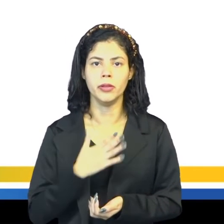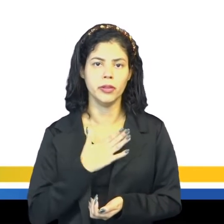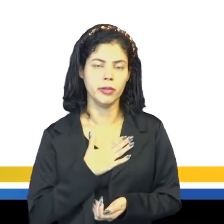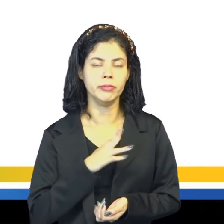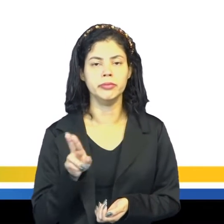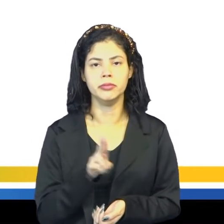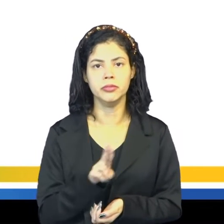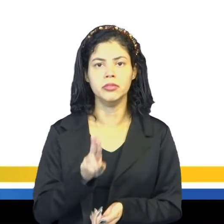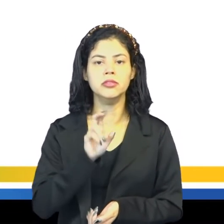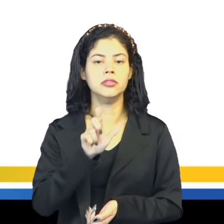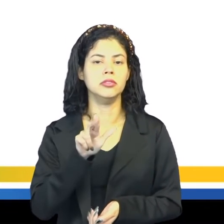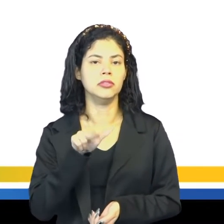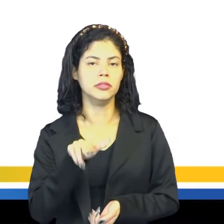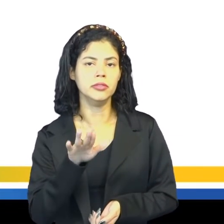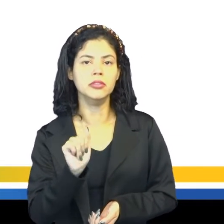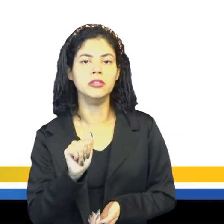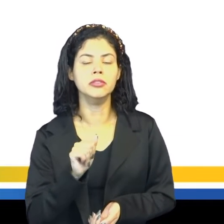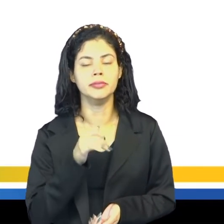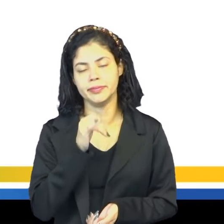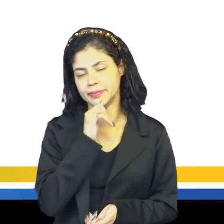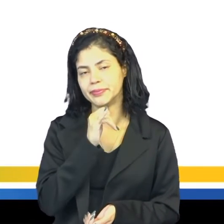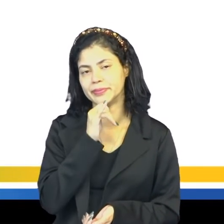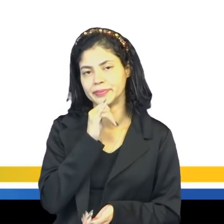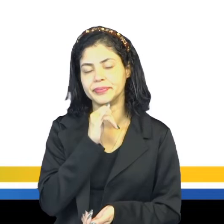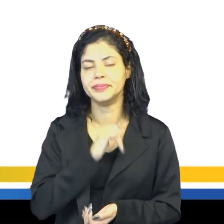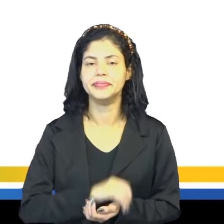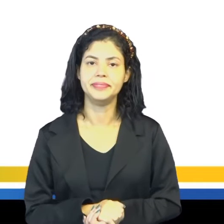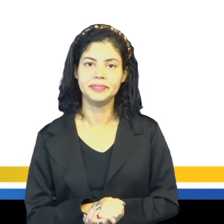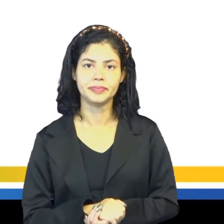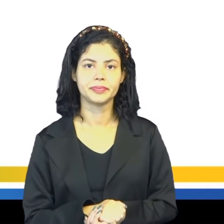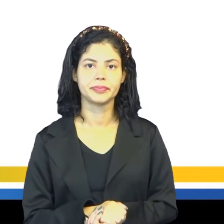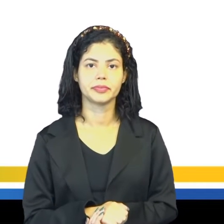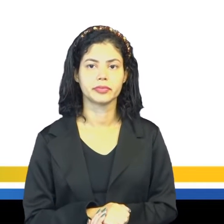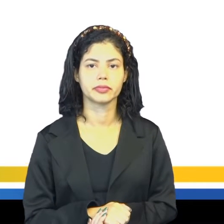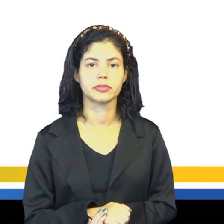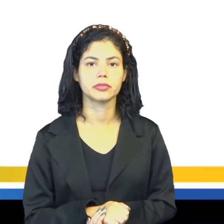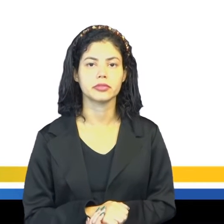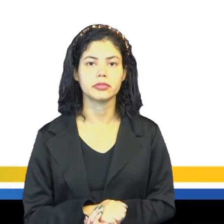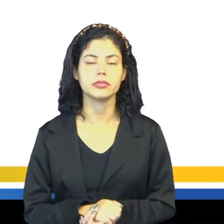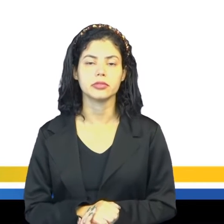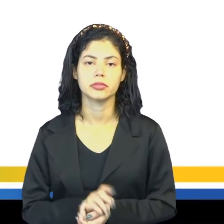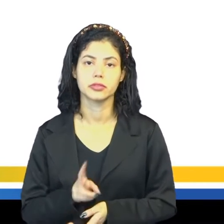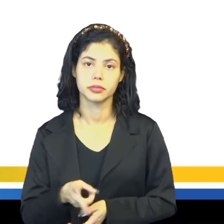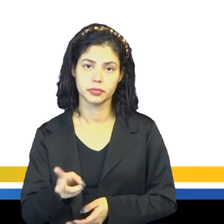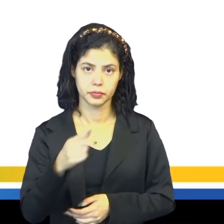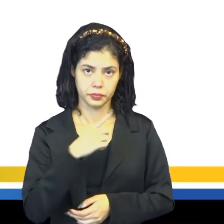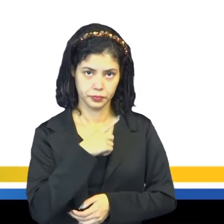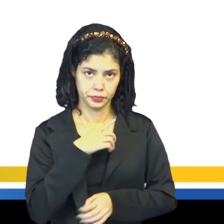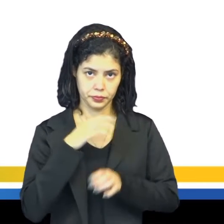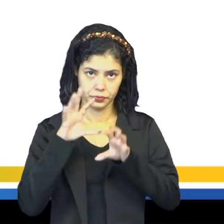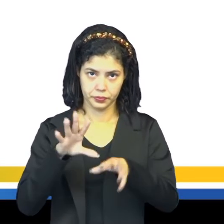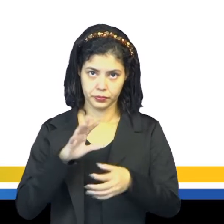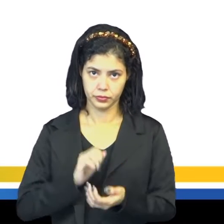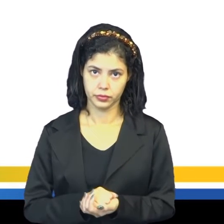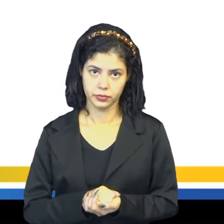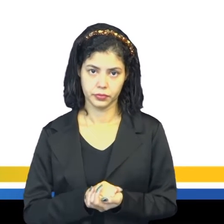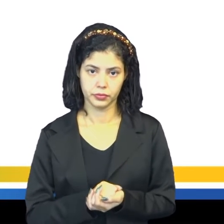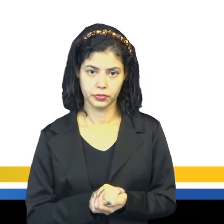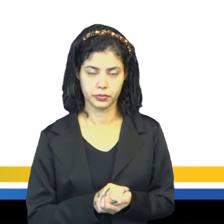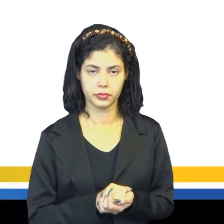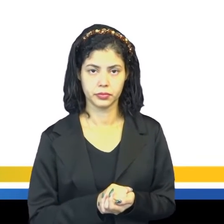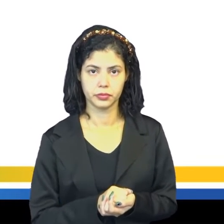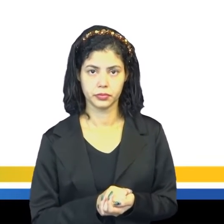ok? Meu nome é Luana, por exemplo. E aí, a continuação, nós temos I am